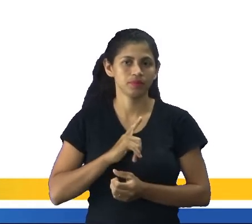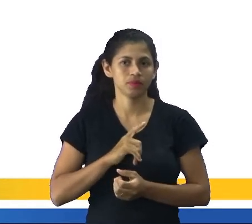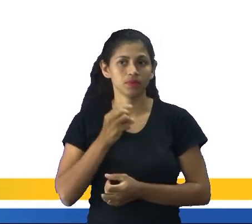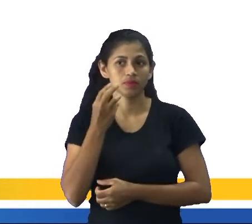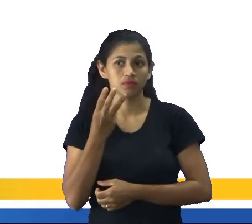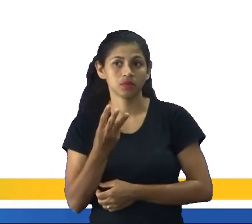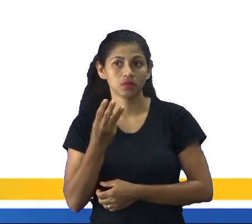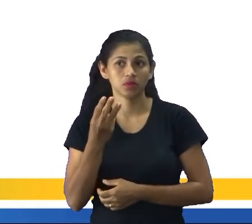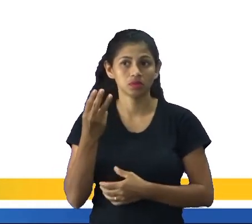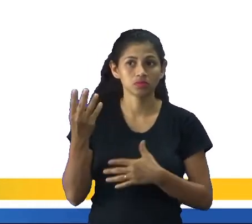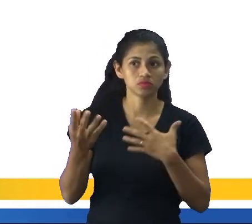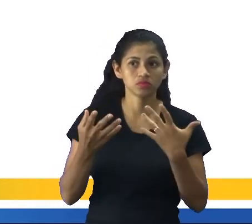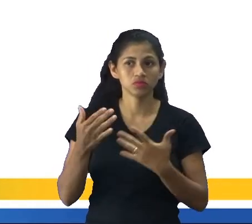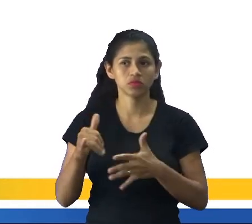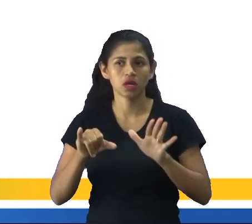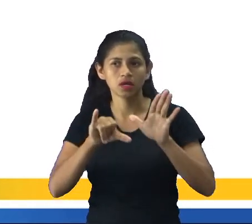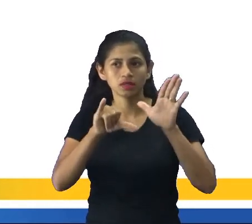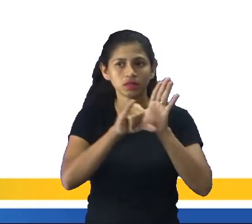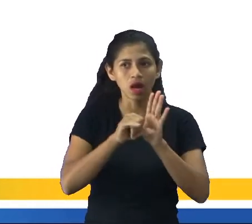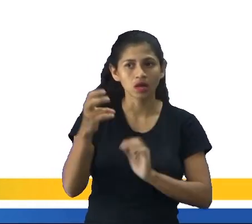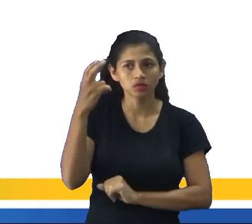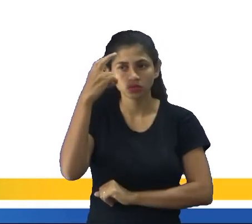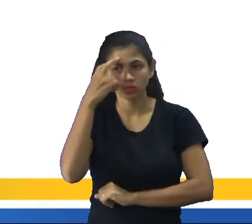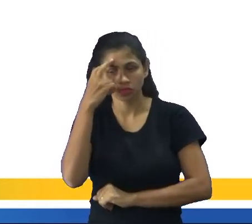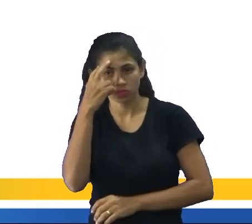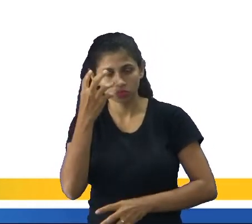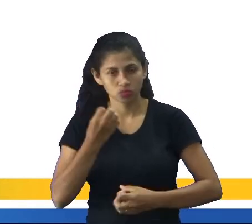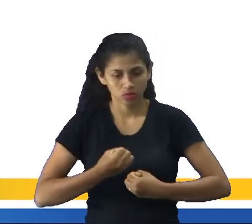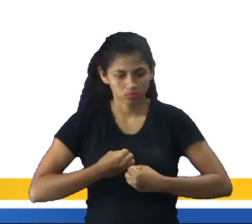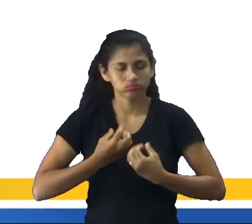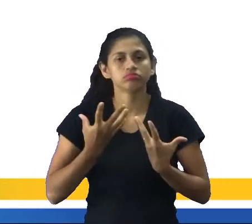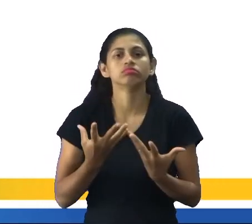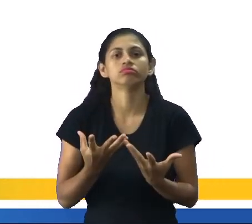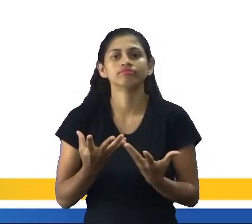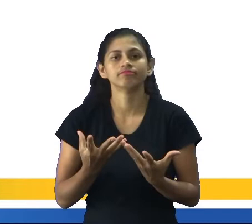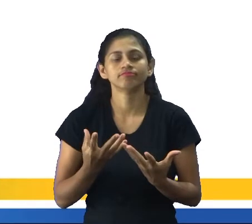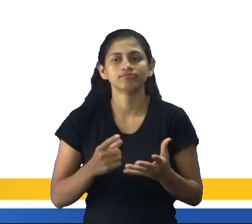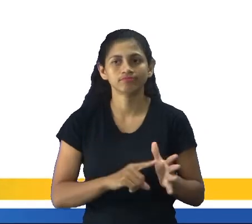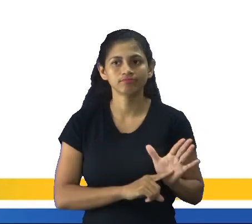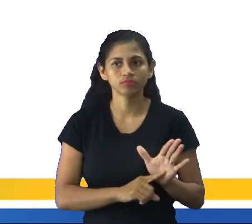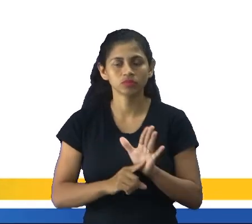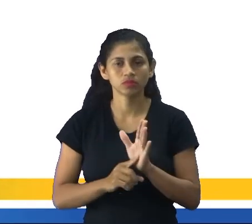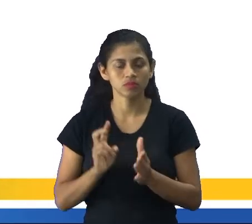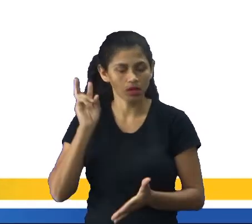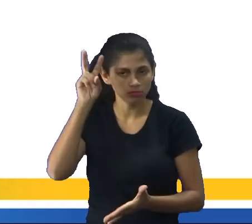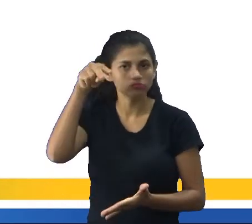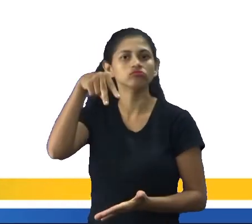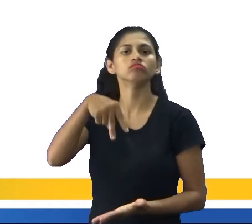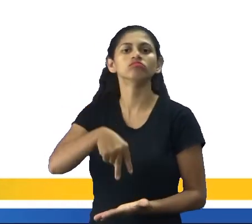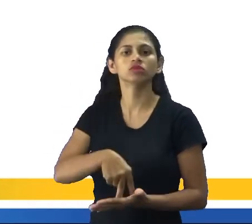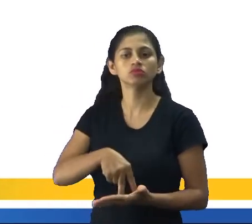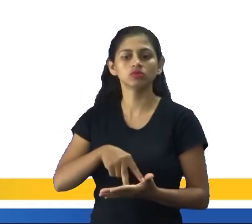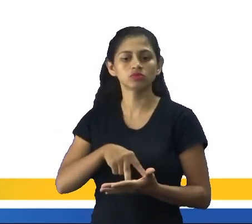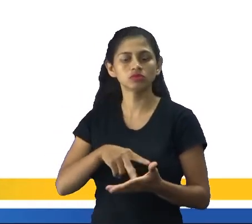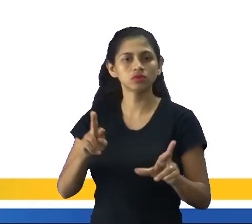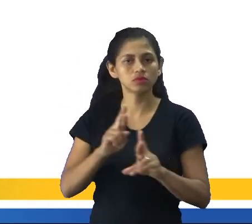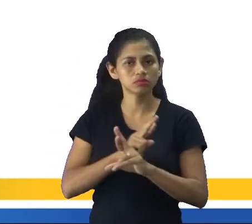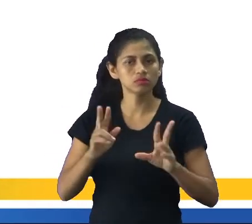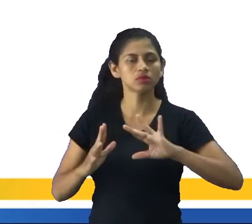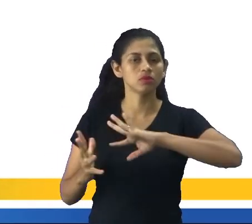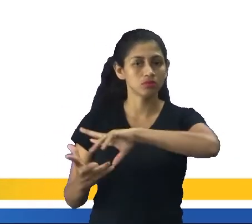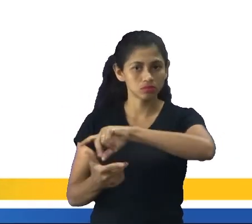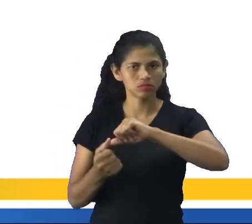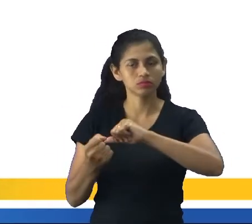é a identidade, a cultura e a expressão, né, que a gente utiliza para se posicionar em relação ao mundo. E a dica que eu tenho para dizer